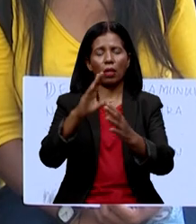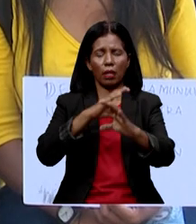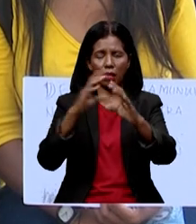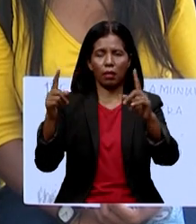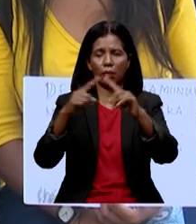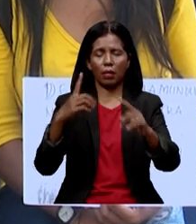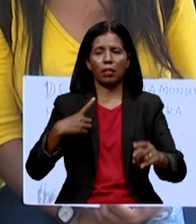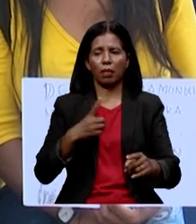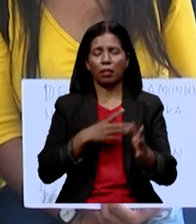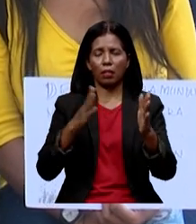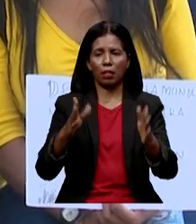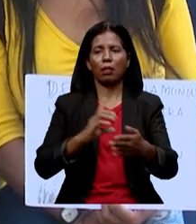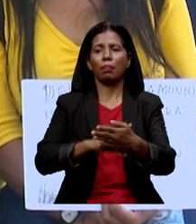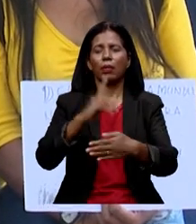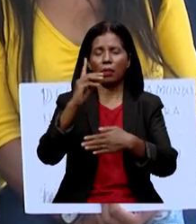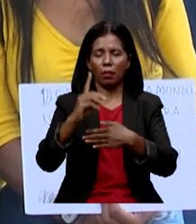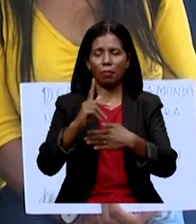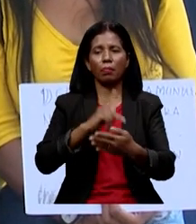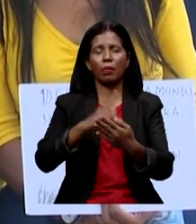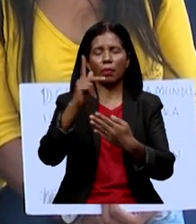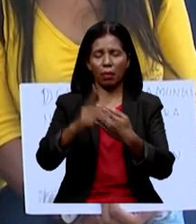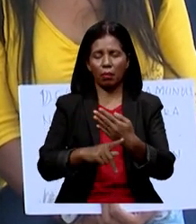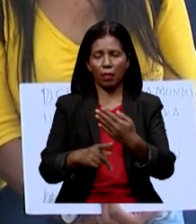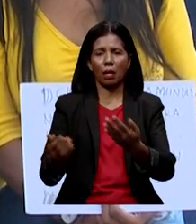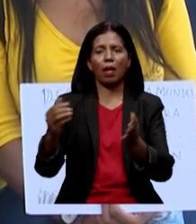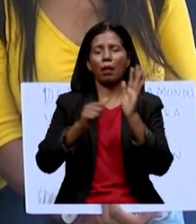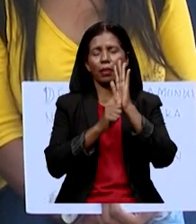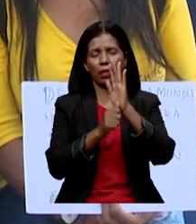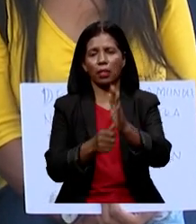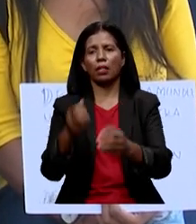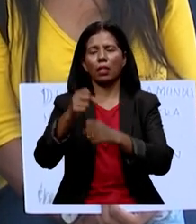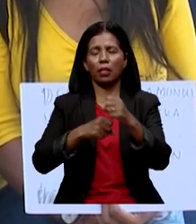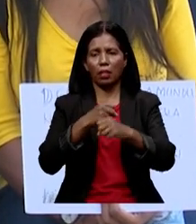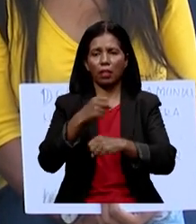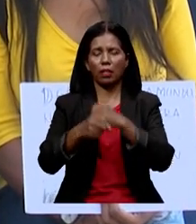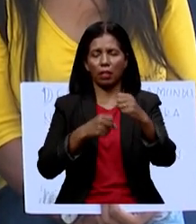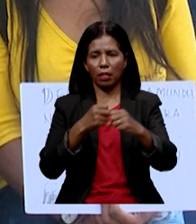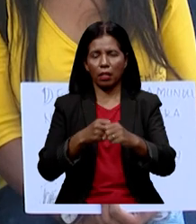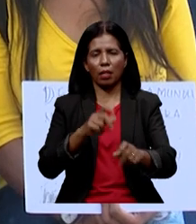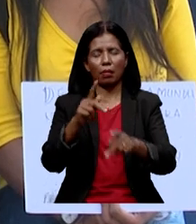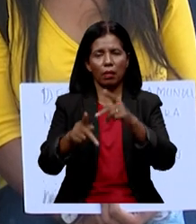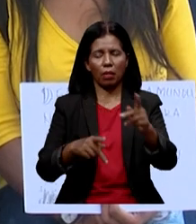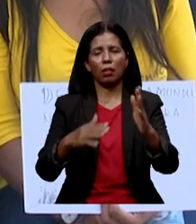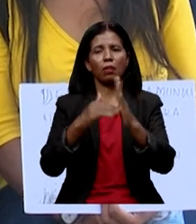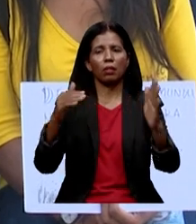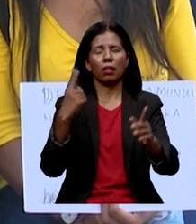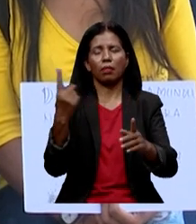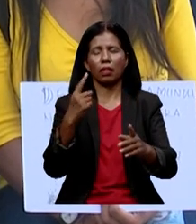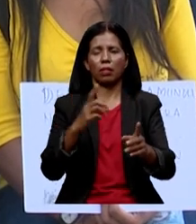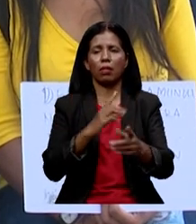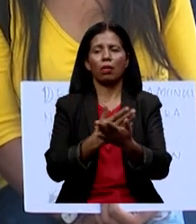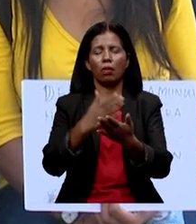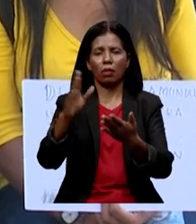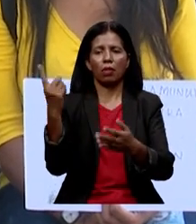deputado hanesan programa ida nebe maka apresenta fila fila cada periodo iha nebe povo ida ne contra bebe mai be sira na fatin sosa